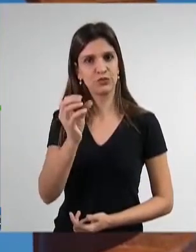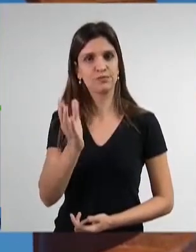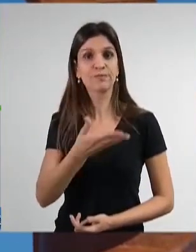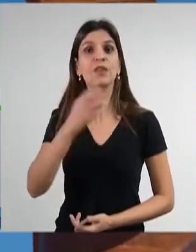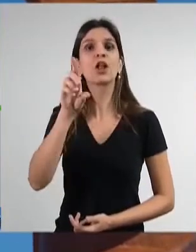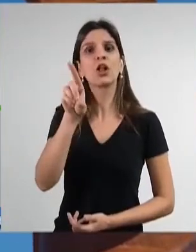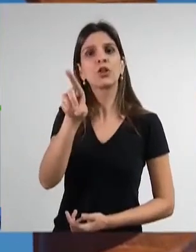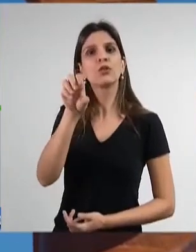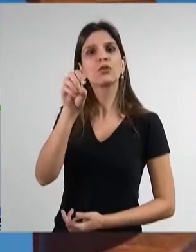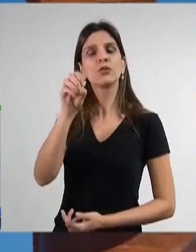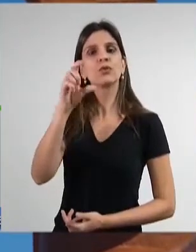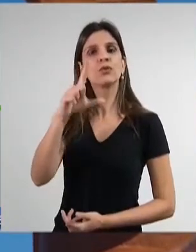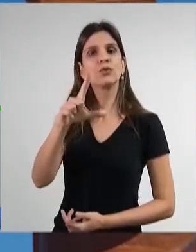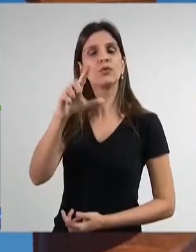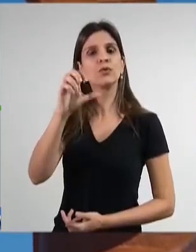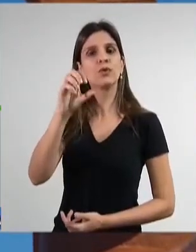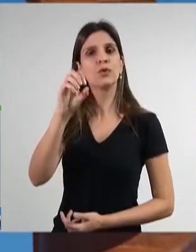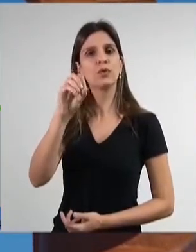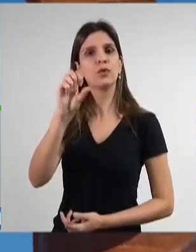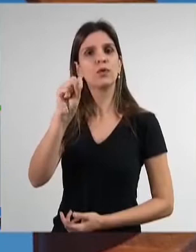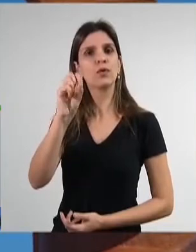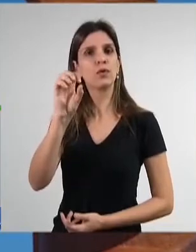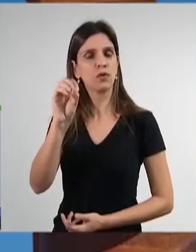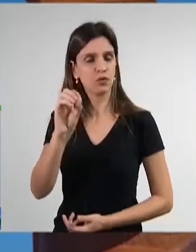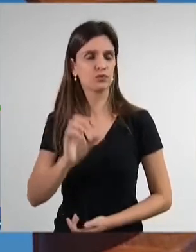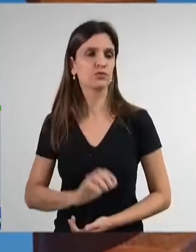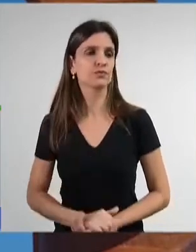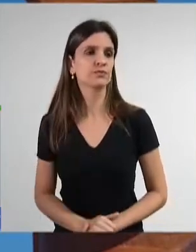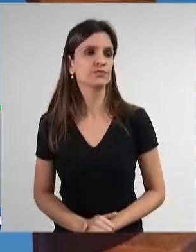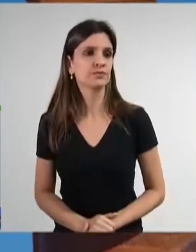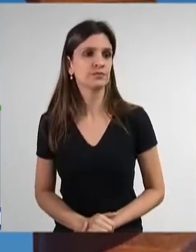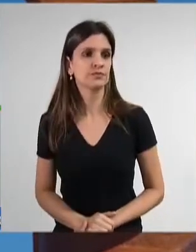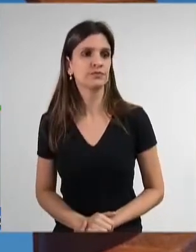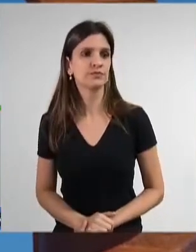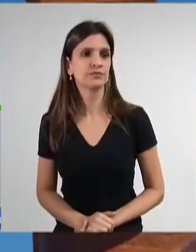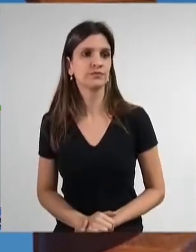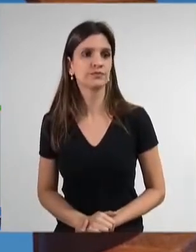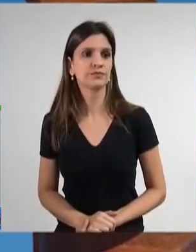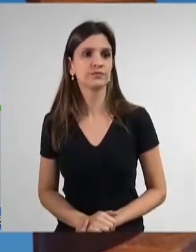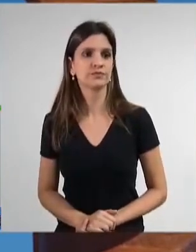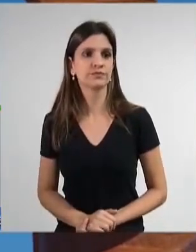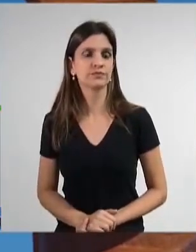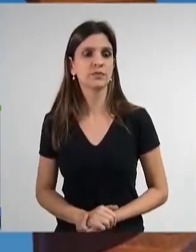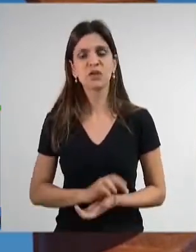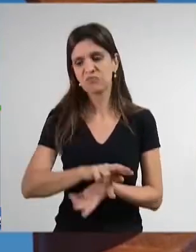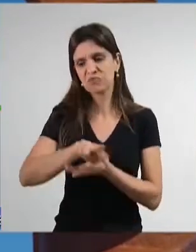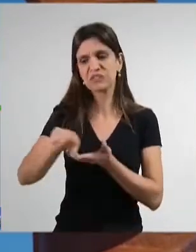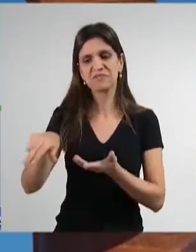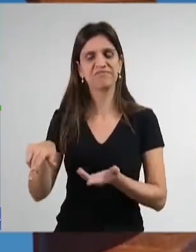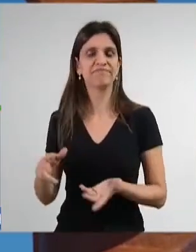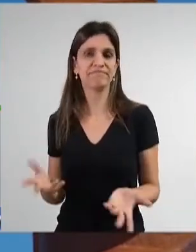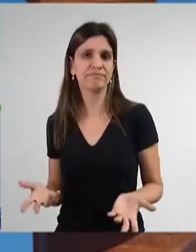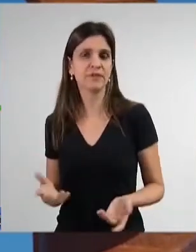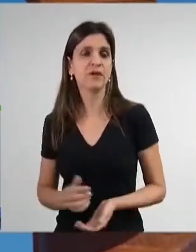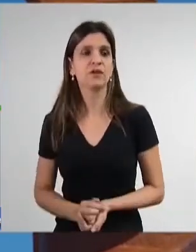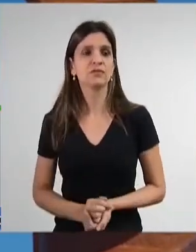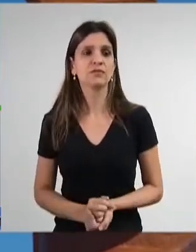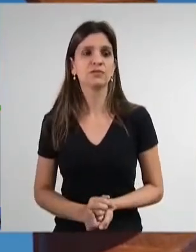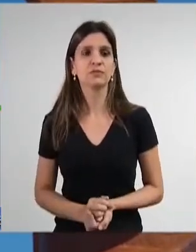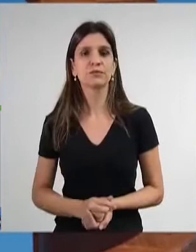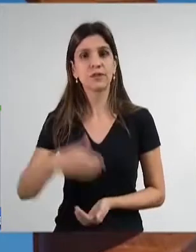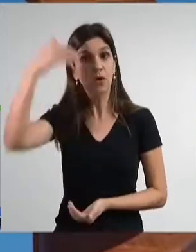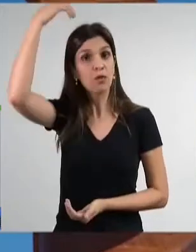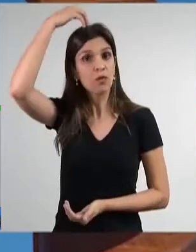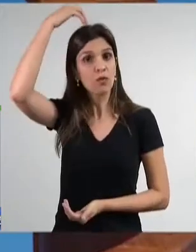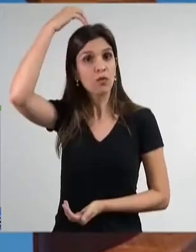acidentes. A maioria dos casos o delegado coloca como homicídio culposo. Mas aí, claro que a justiça é que vai decidir. O